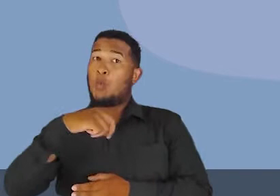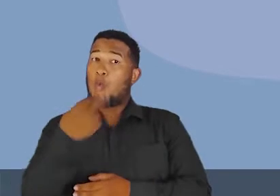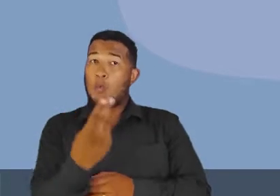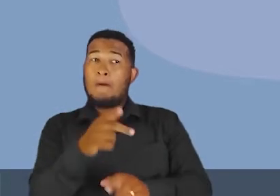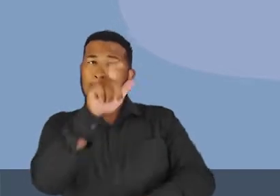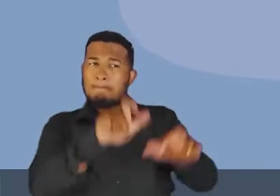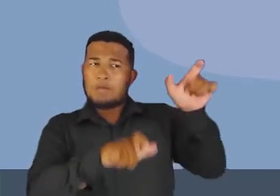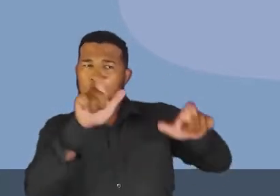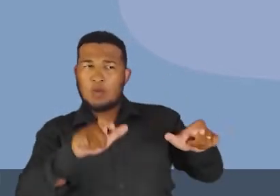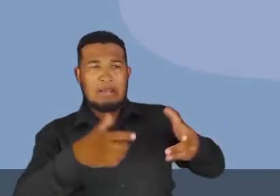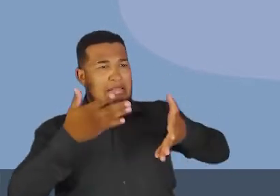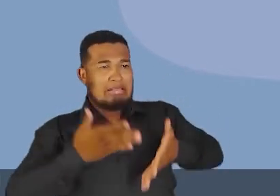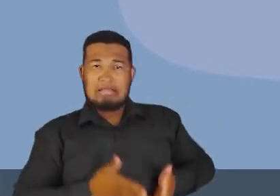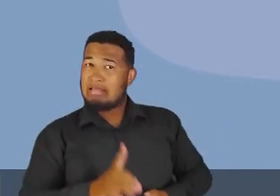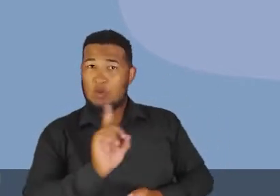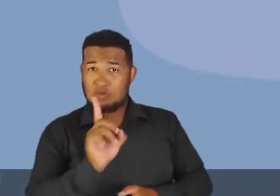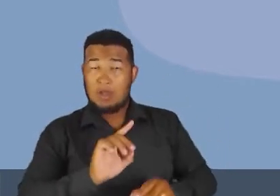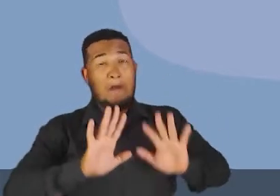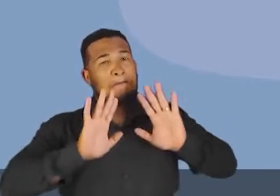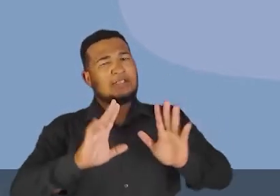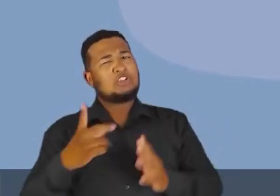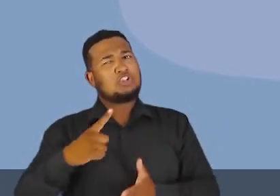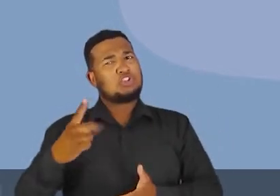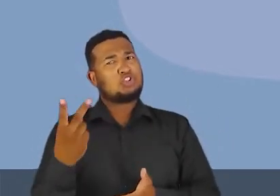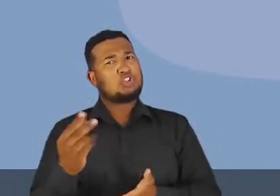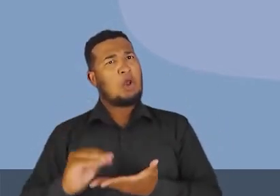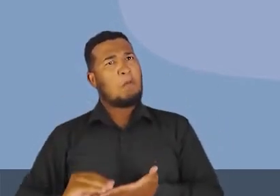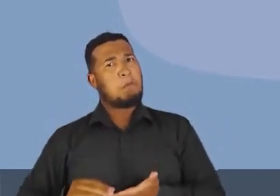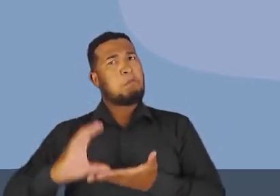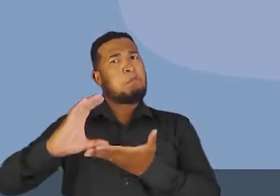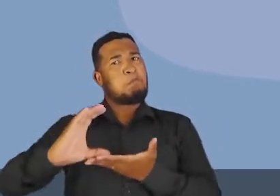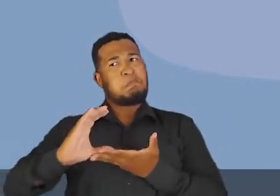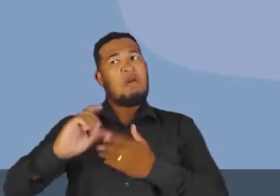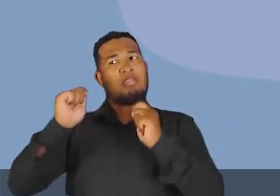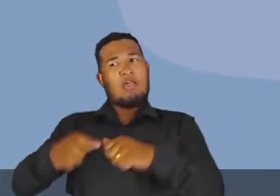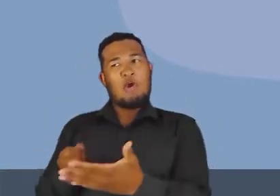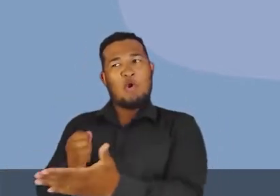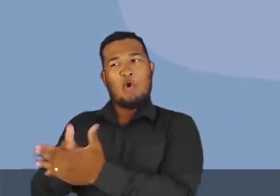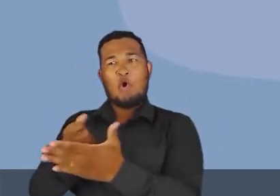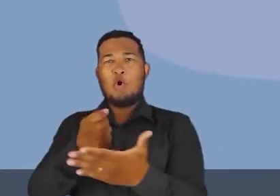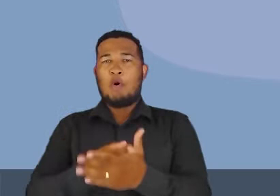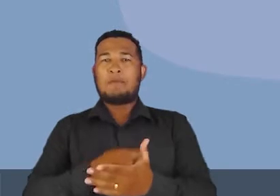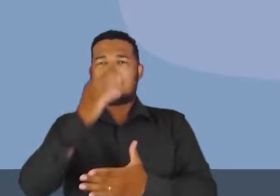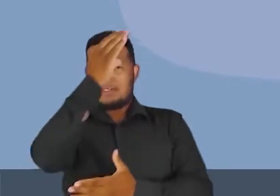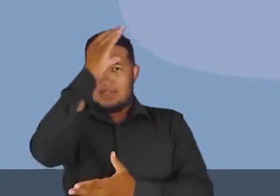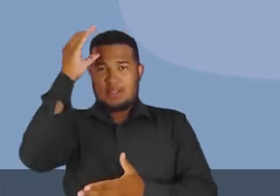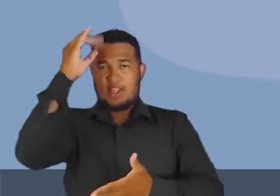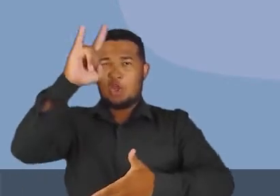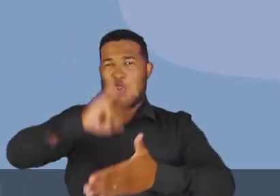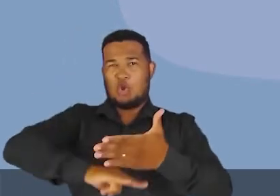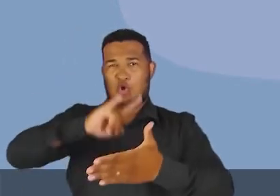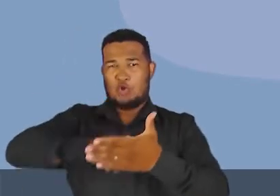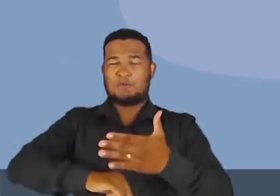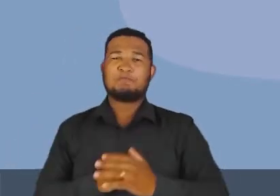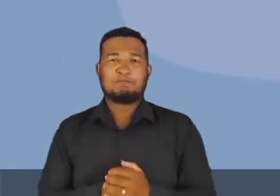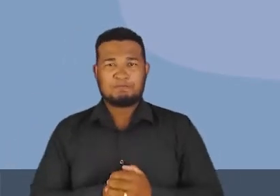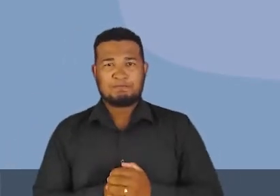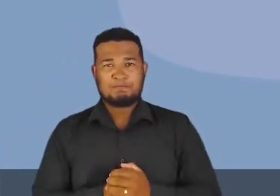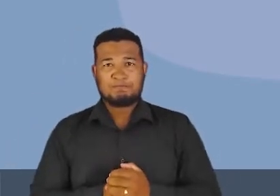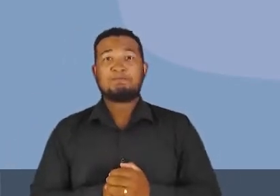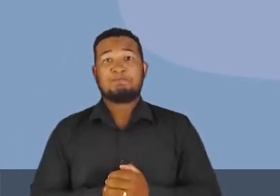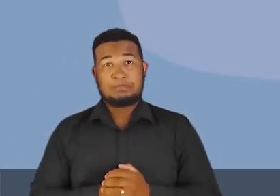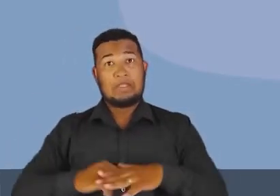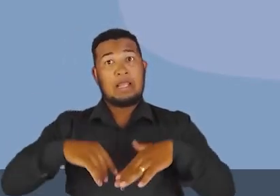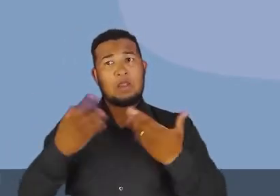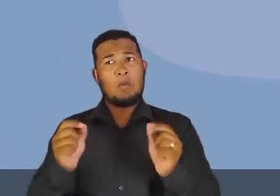que não nasceram na polis, mas que tinham dinheiro para comprar a sua cidadania, tá? Então,